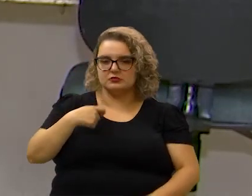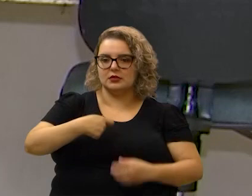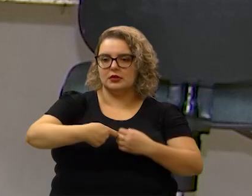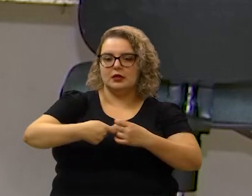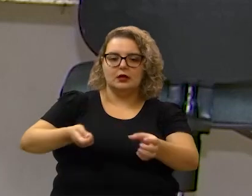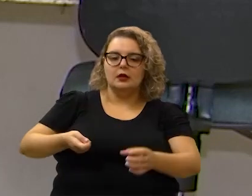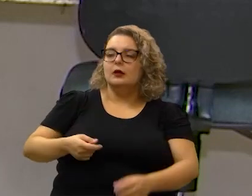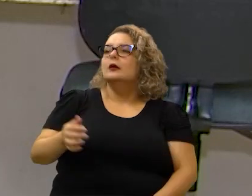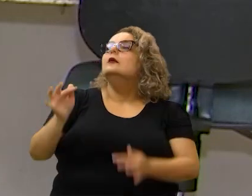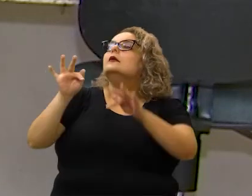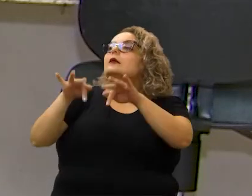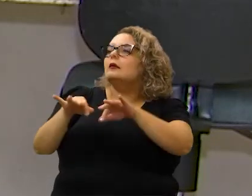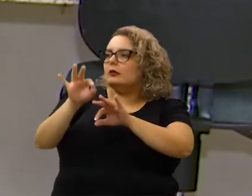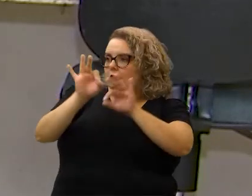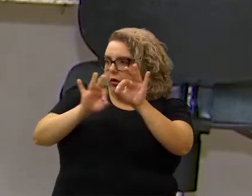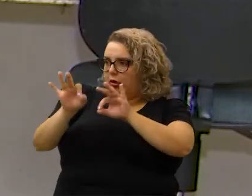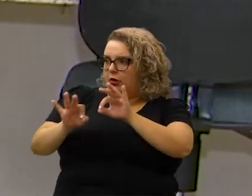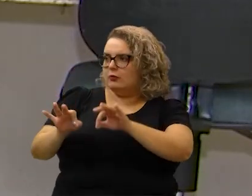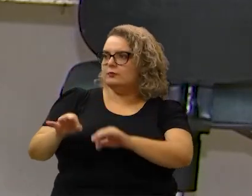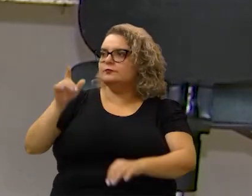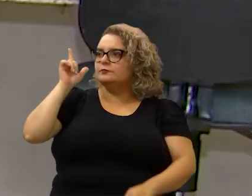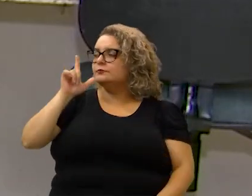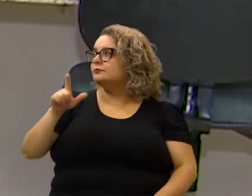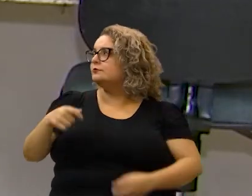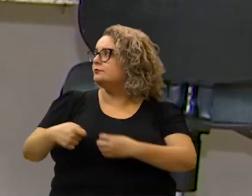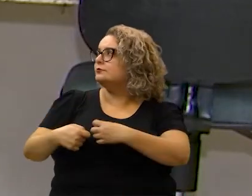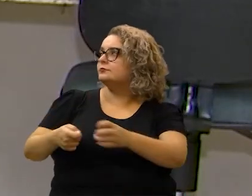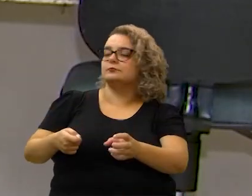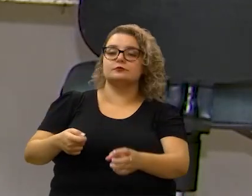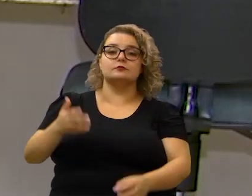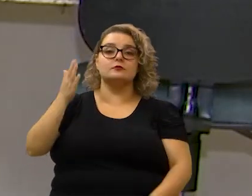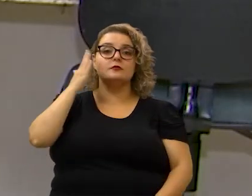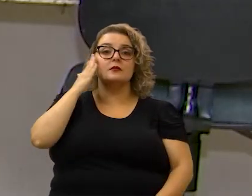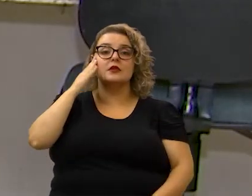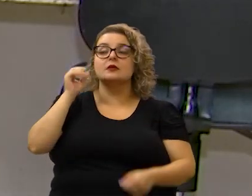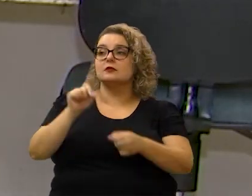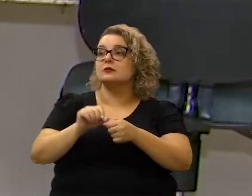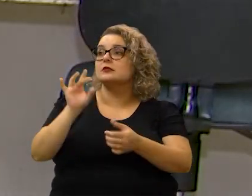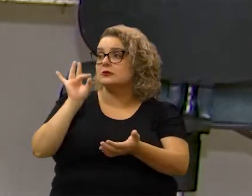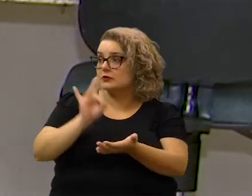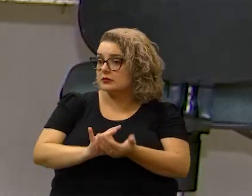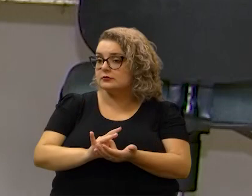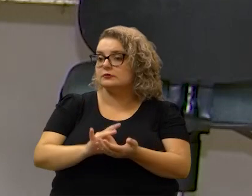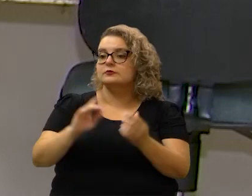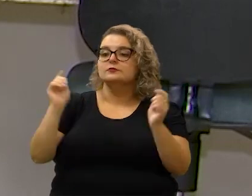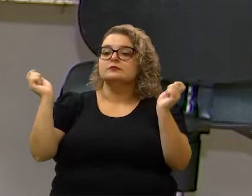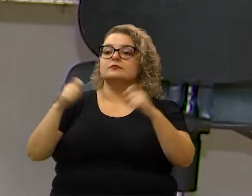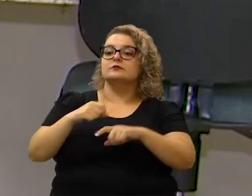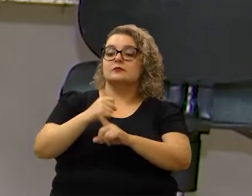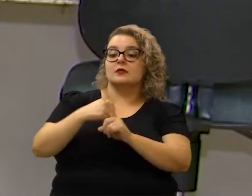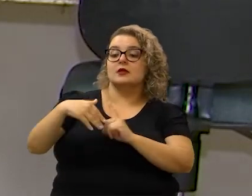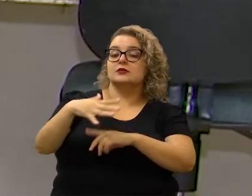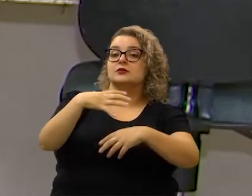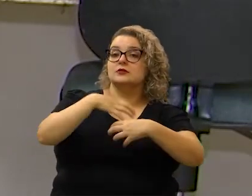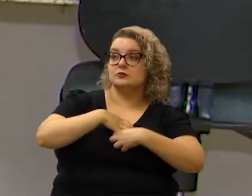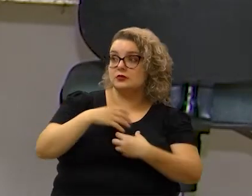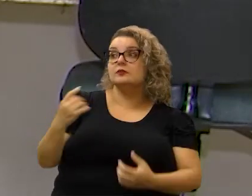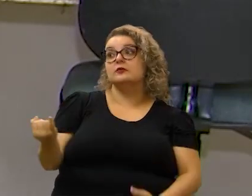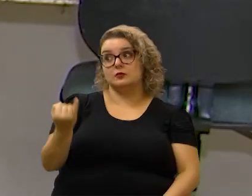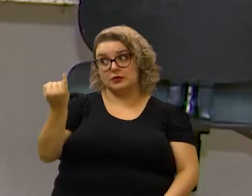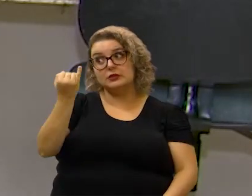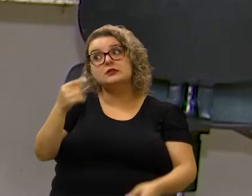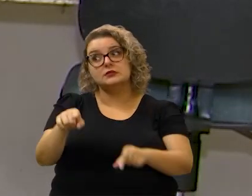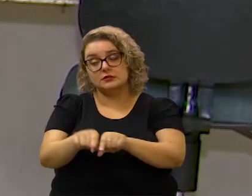projeto, todo mundo conseguiu. Então, essa é uma primeira questão. Essa questão do saber fazer mesmo. As competências socioemocionais também foram